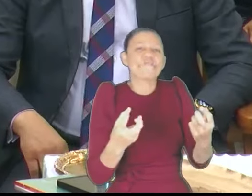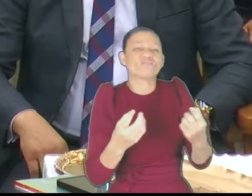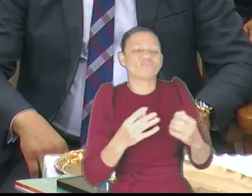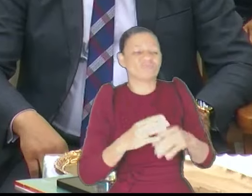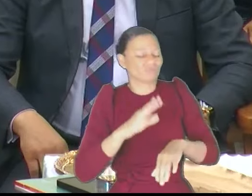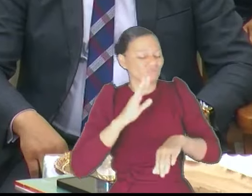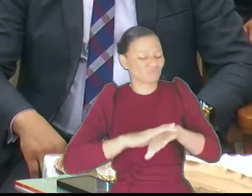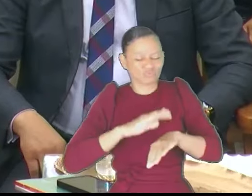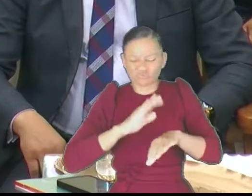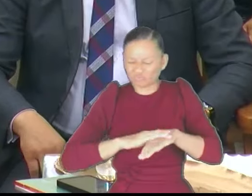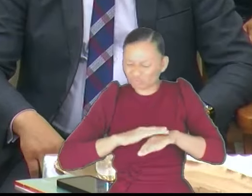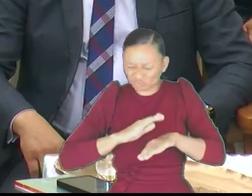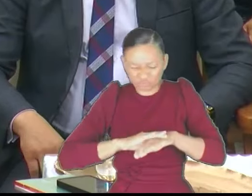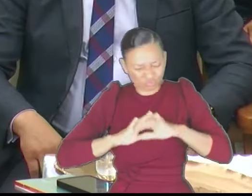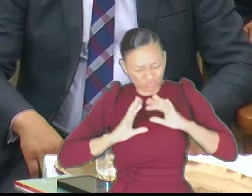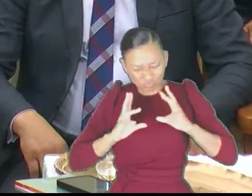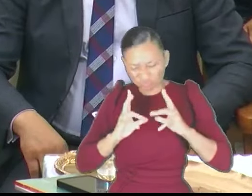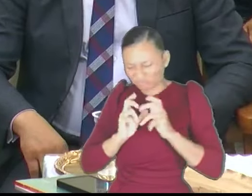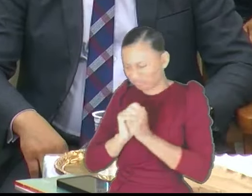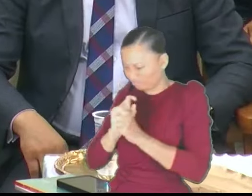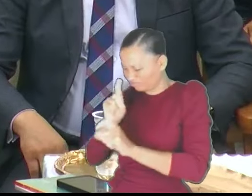Autodependência dele.